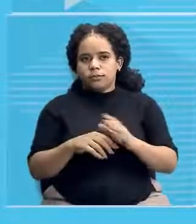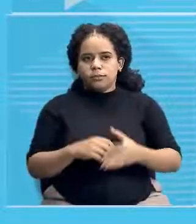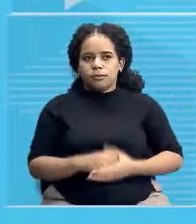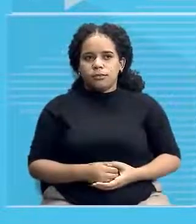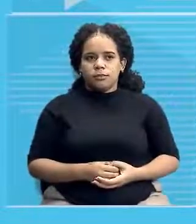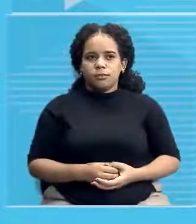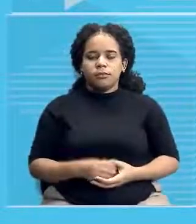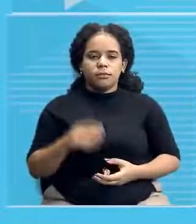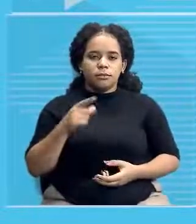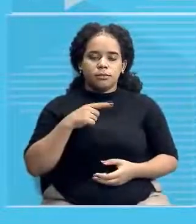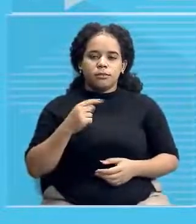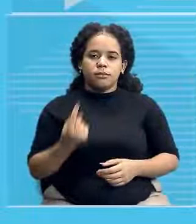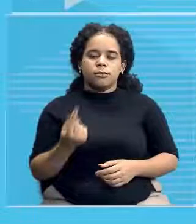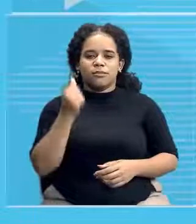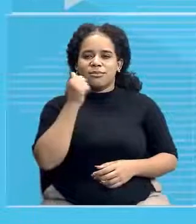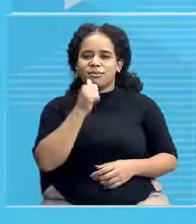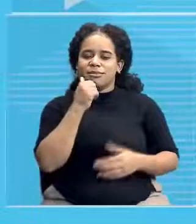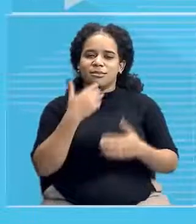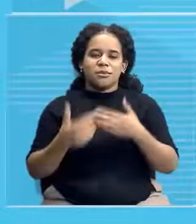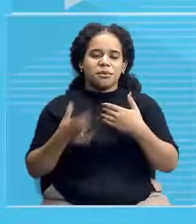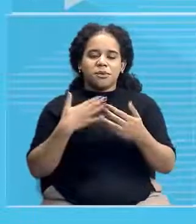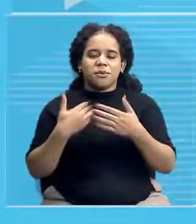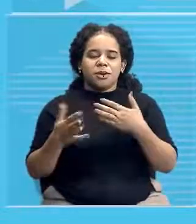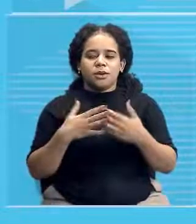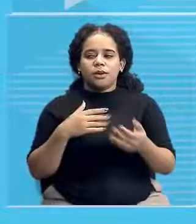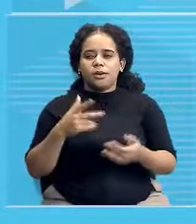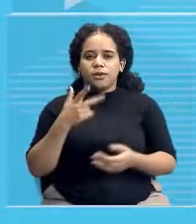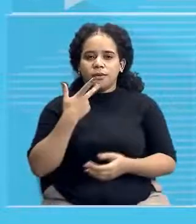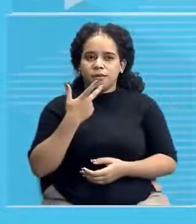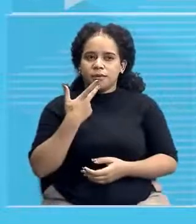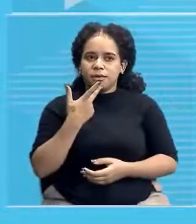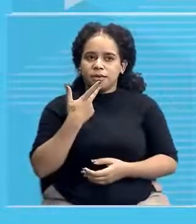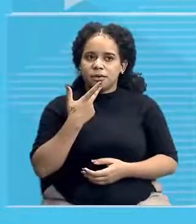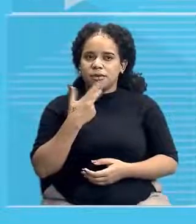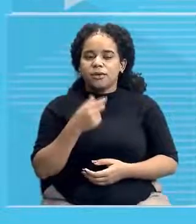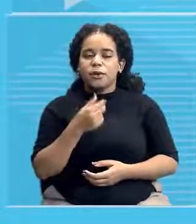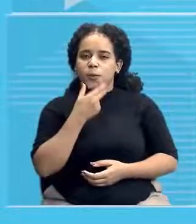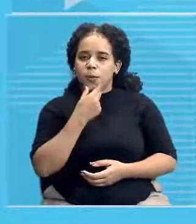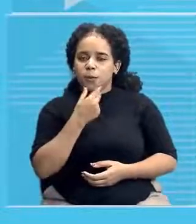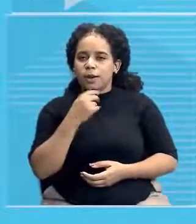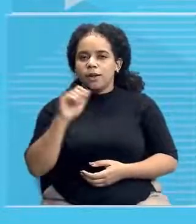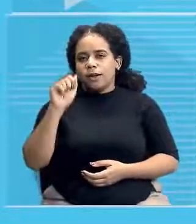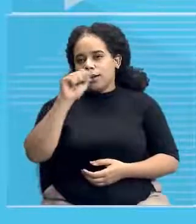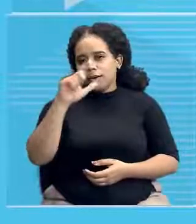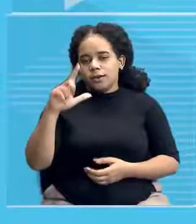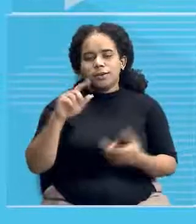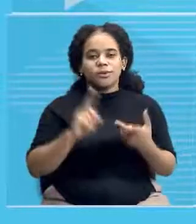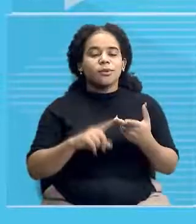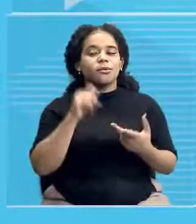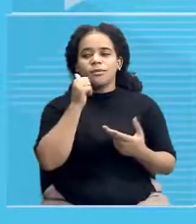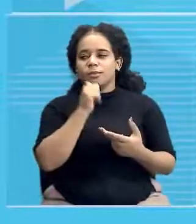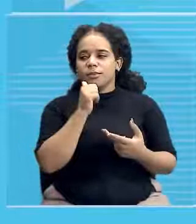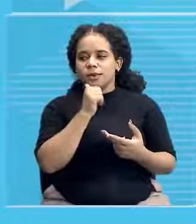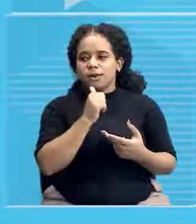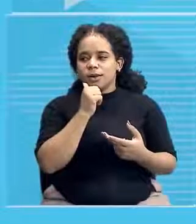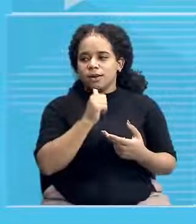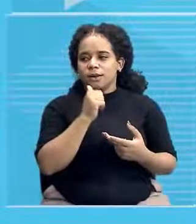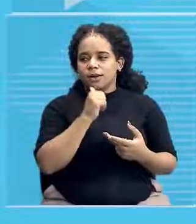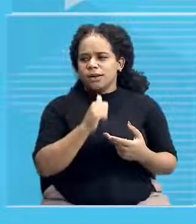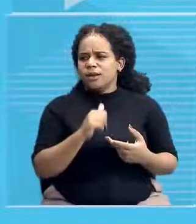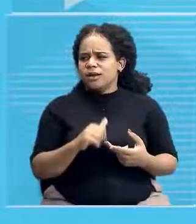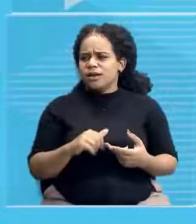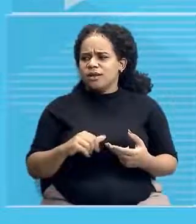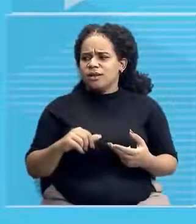É uma pessoa aí qualquer que disse: menino azul, menina rosa. É uma